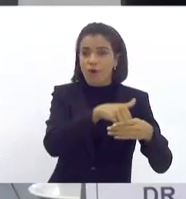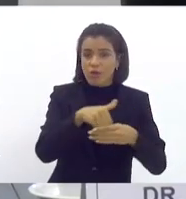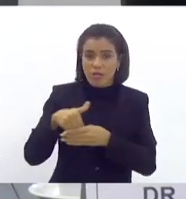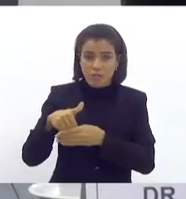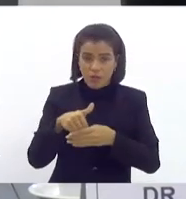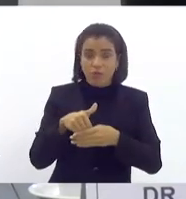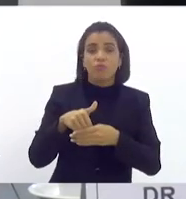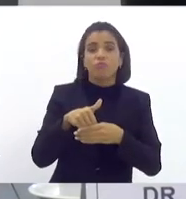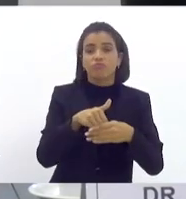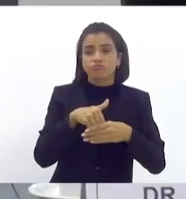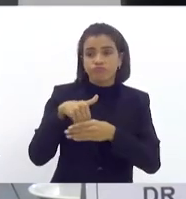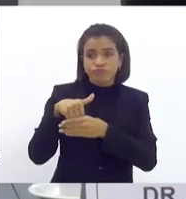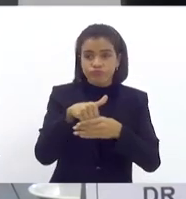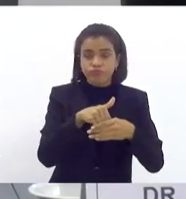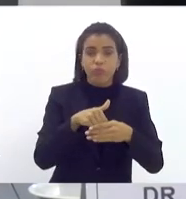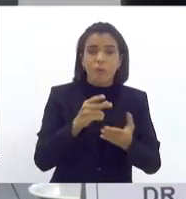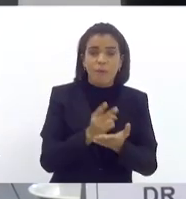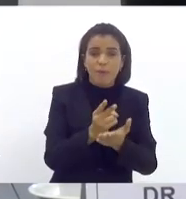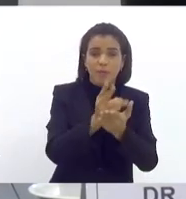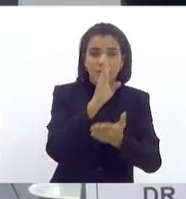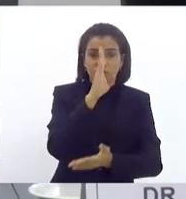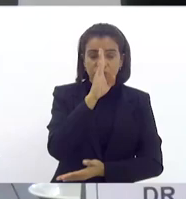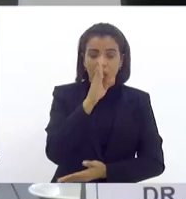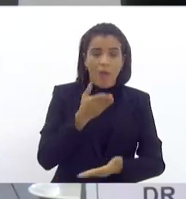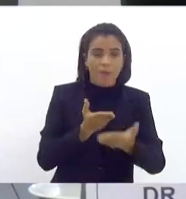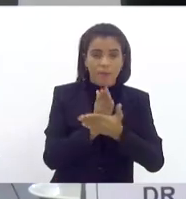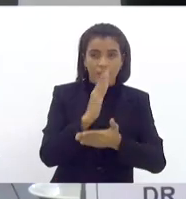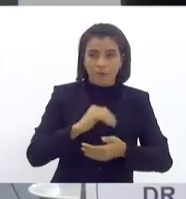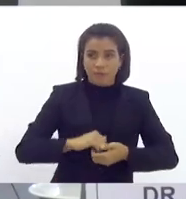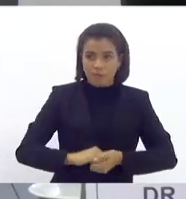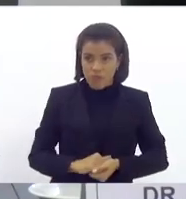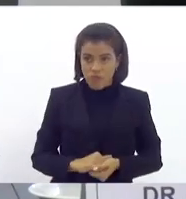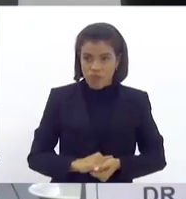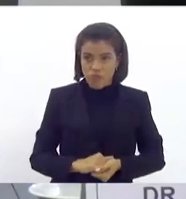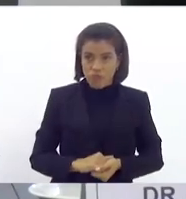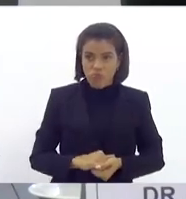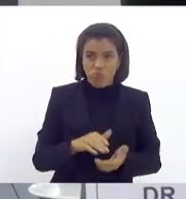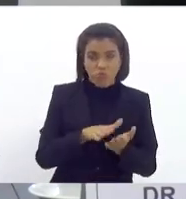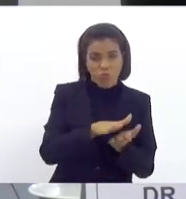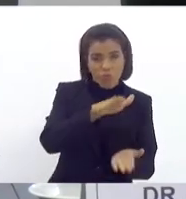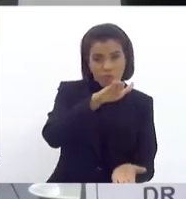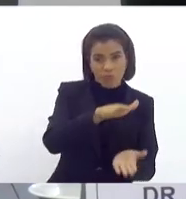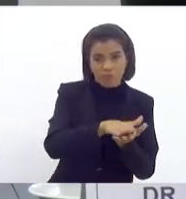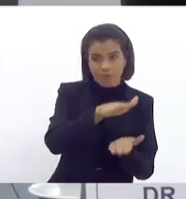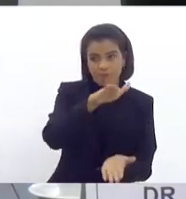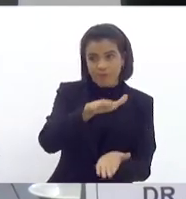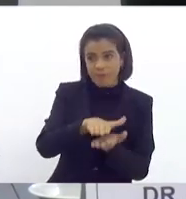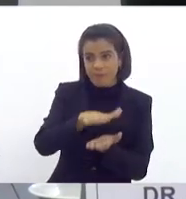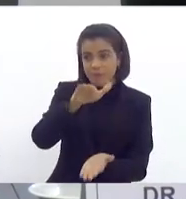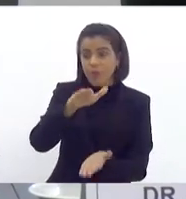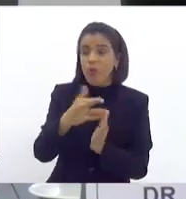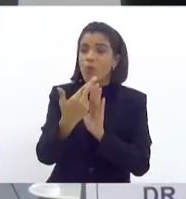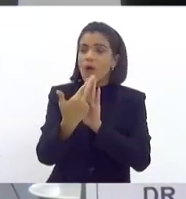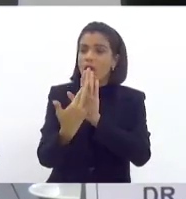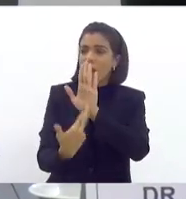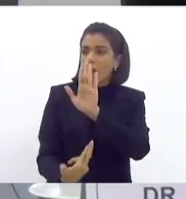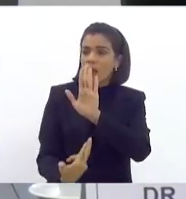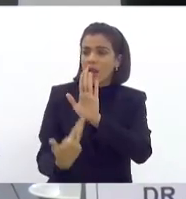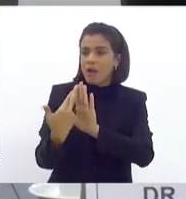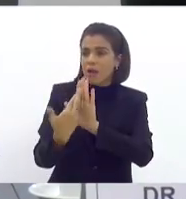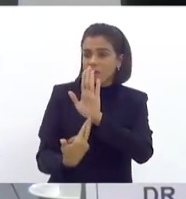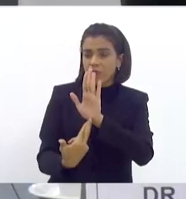votação os projetos dos relatores, permaneçam como estão, aprovados. Há sobre a mesa também, entreguei a Vossa Excelência, o relatório